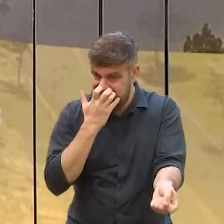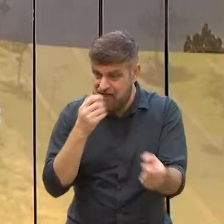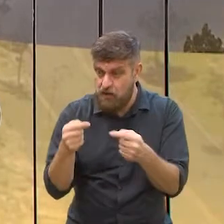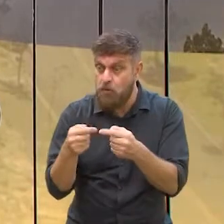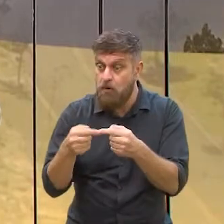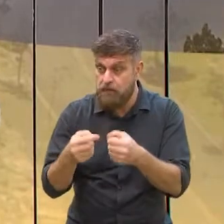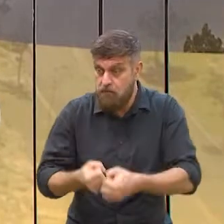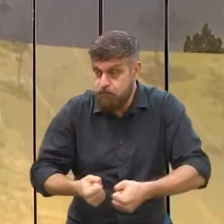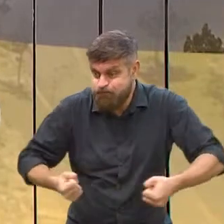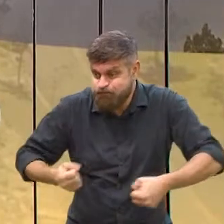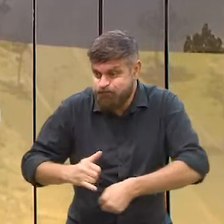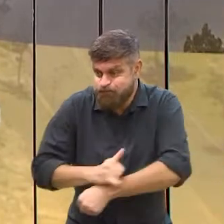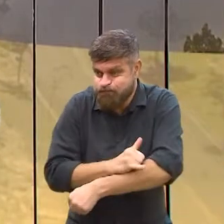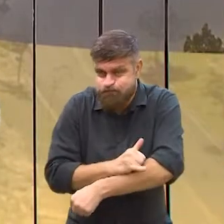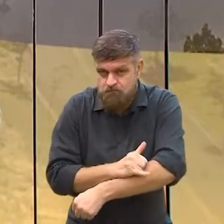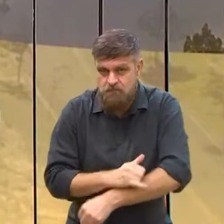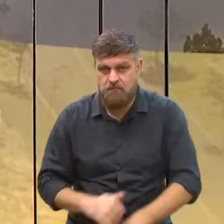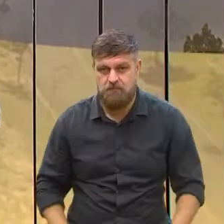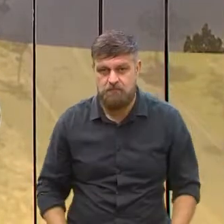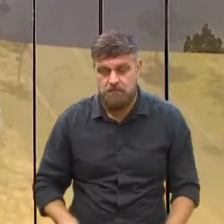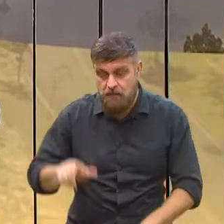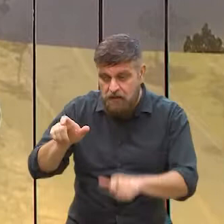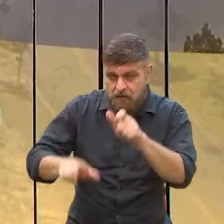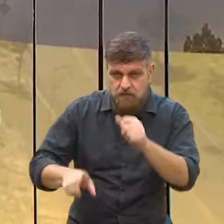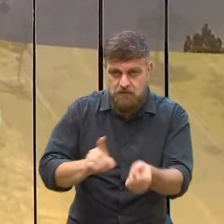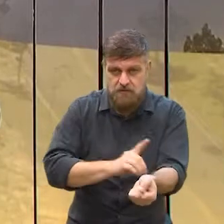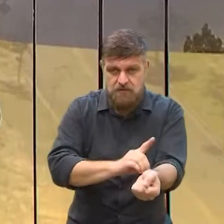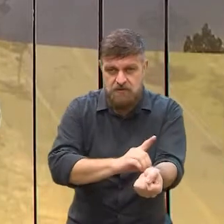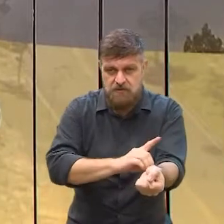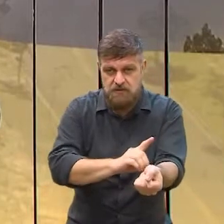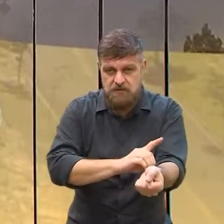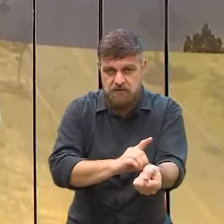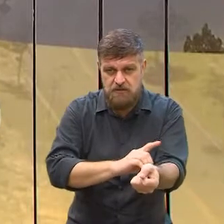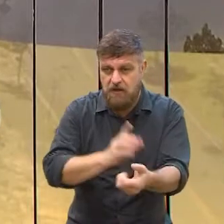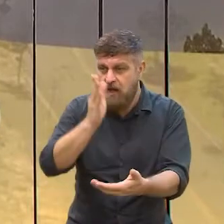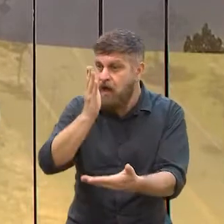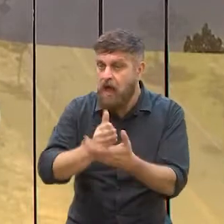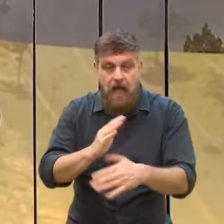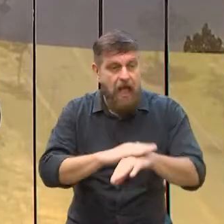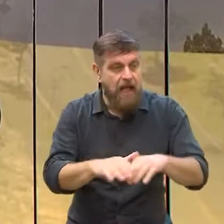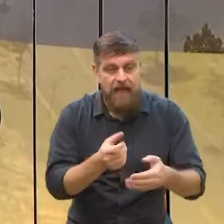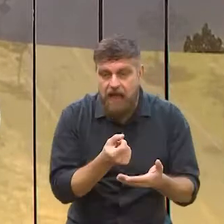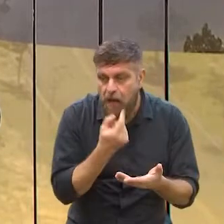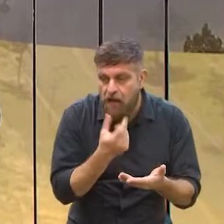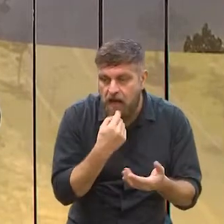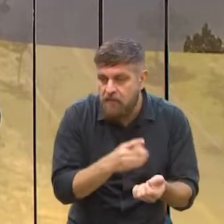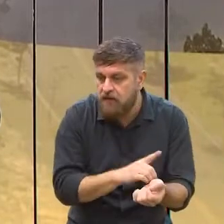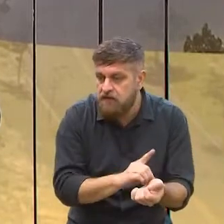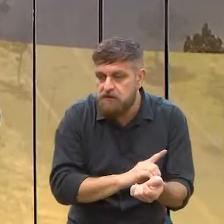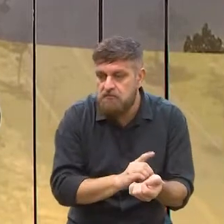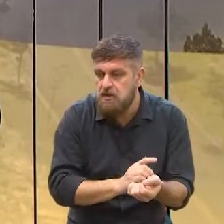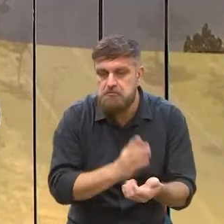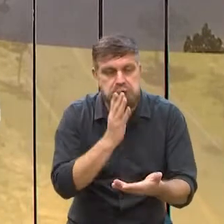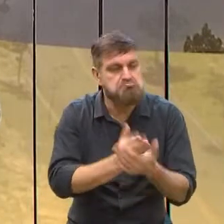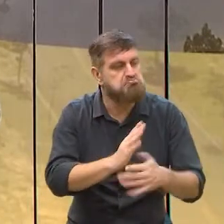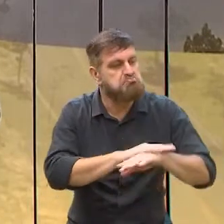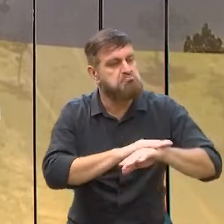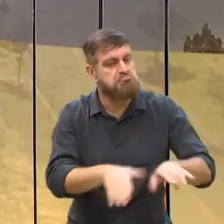obesidade, a maior parte dos pacientes diabéticos deixam de tomar remédio para diabetes. Então, é uma